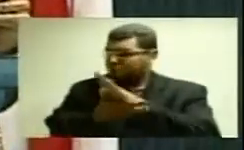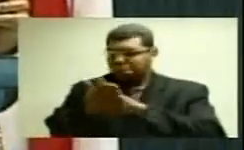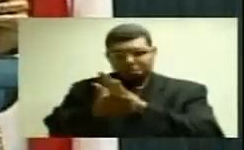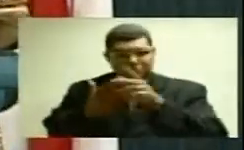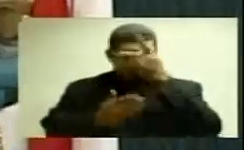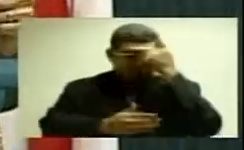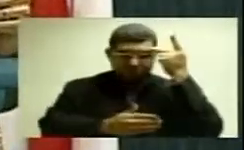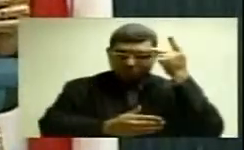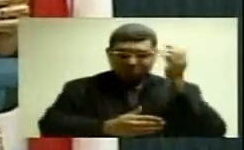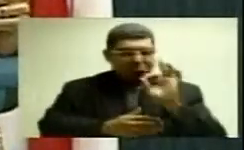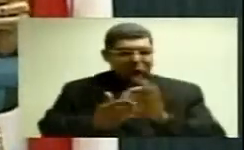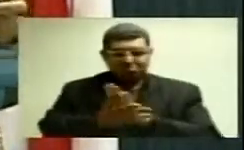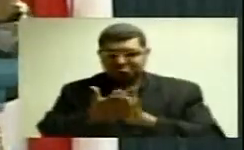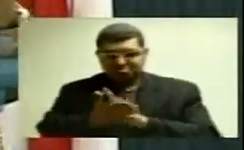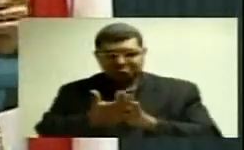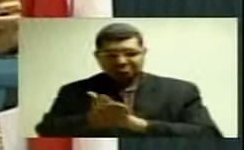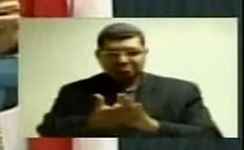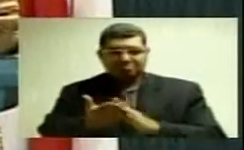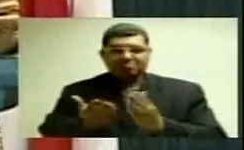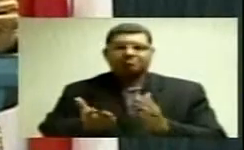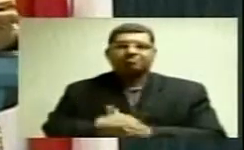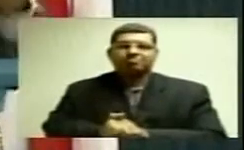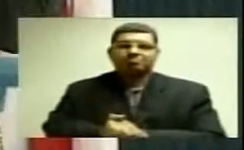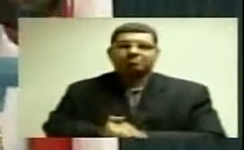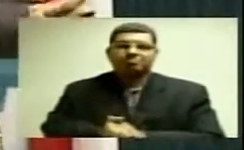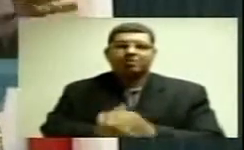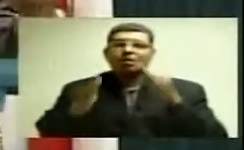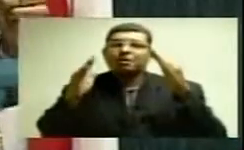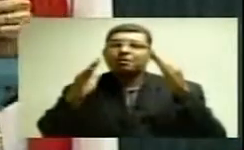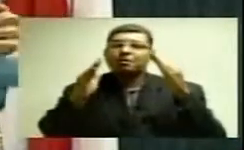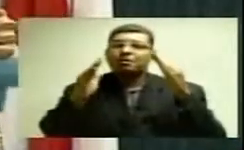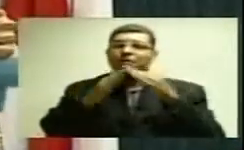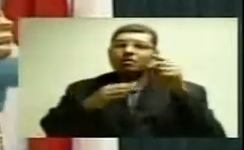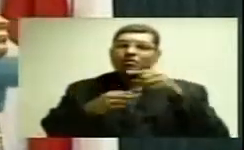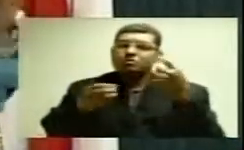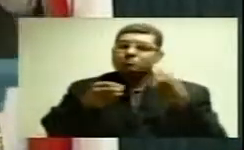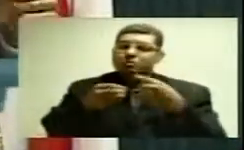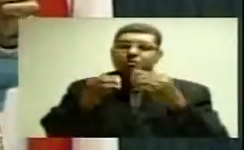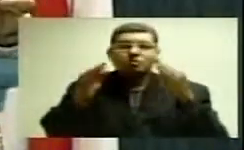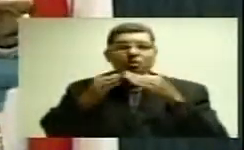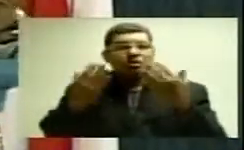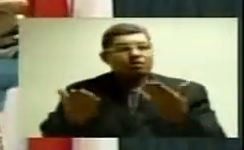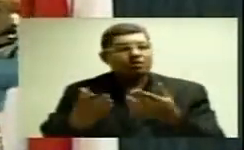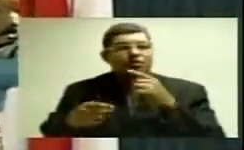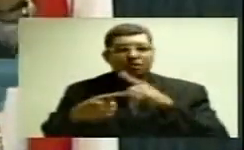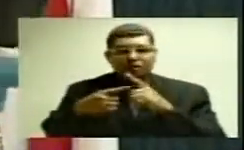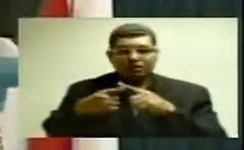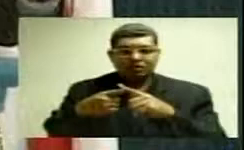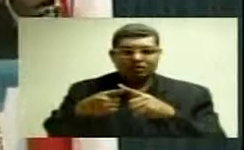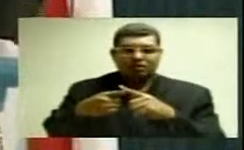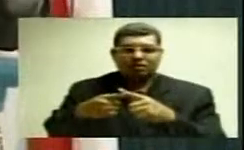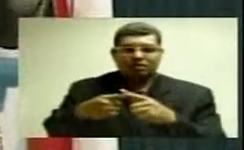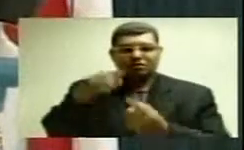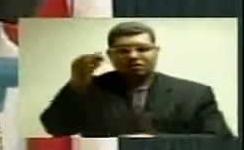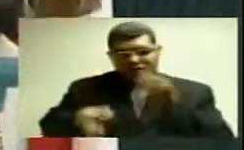figura do juiz efetivamente, com raríssimas exceções, morando naquele município. Morando. Por quê? Porque ele